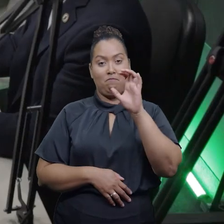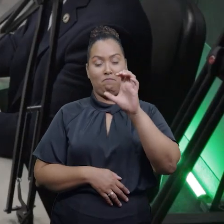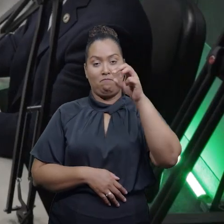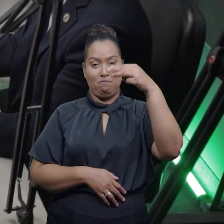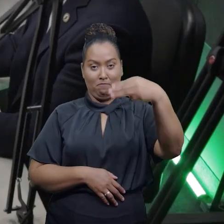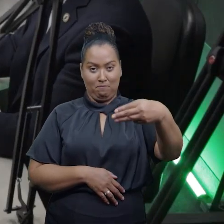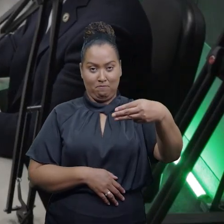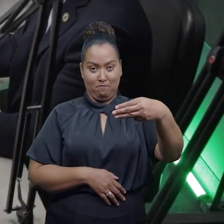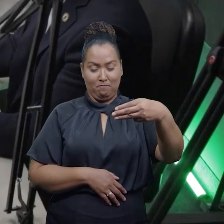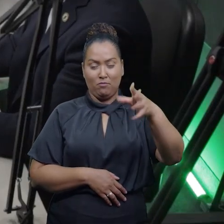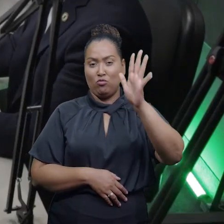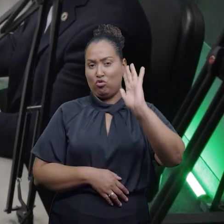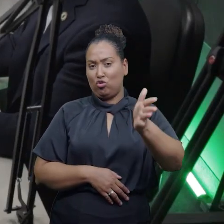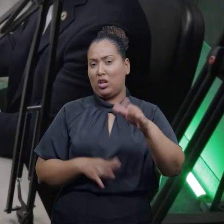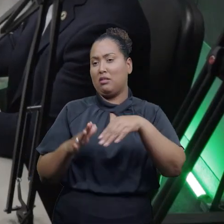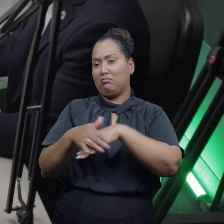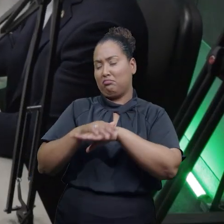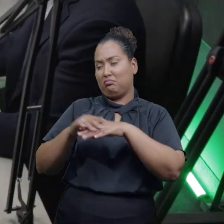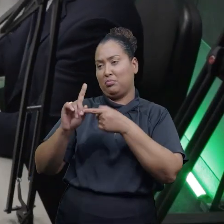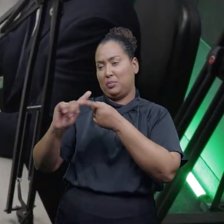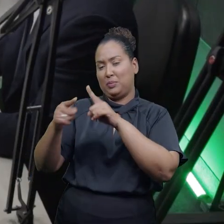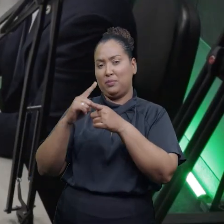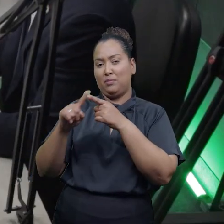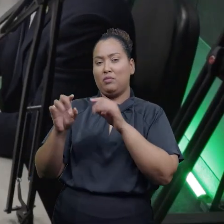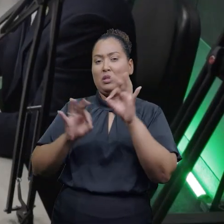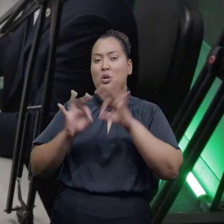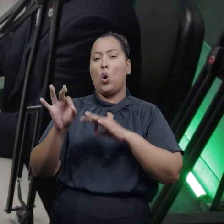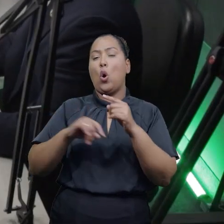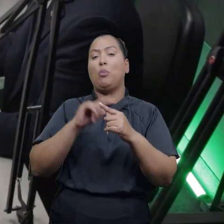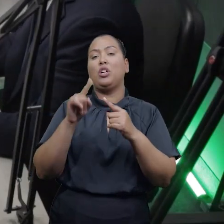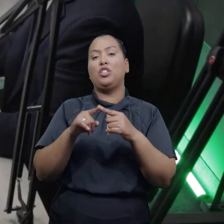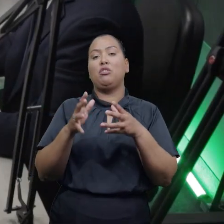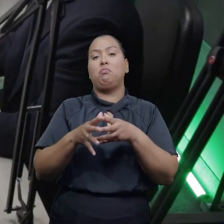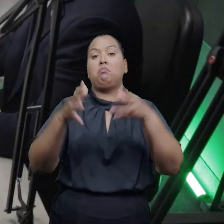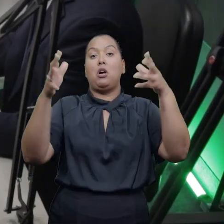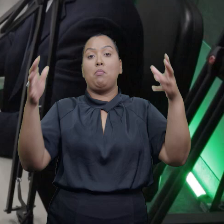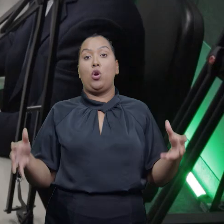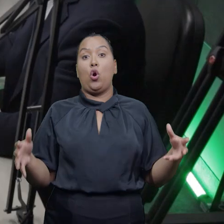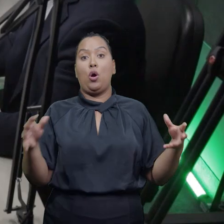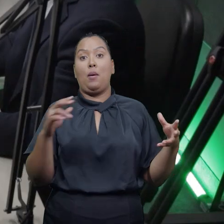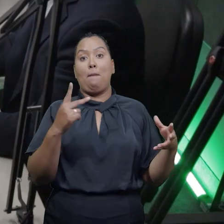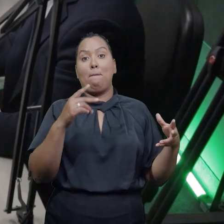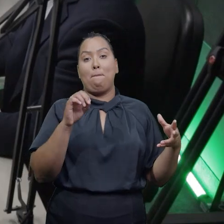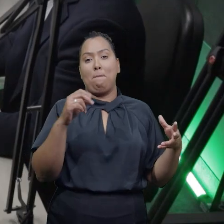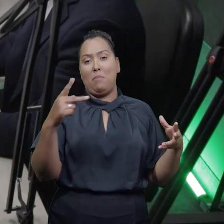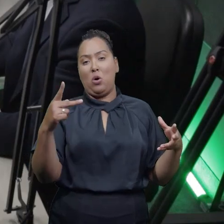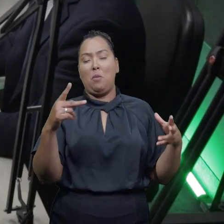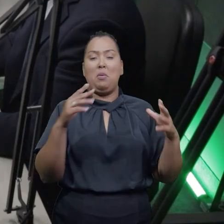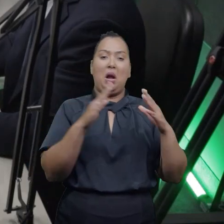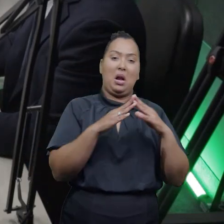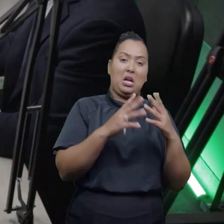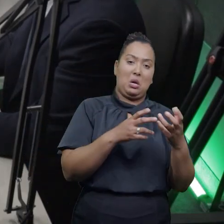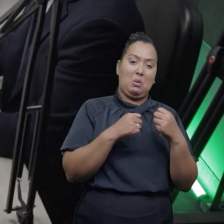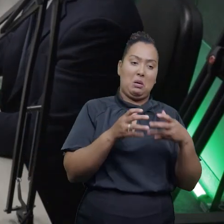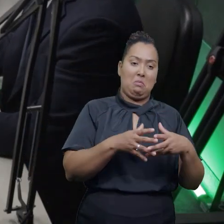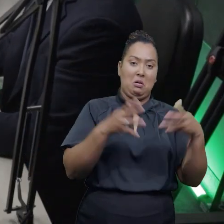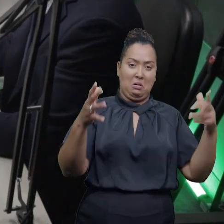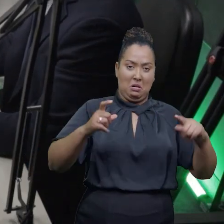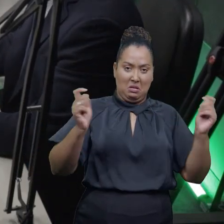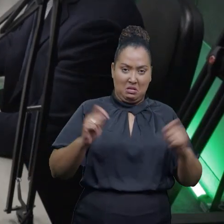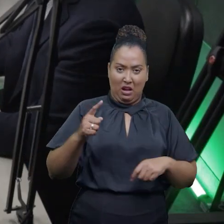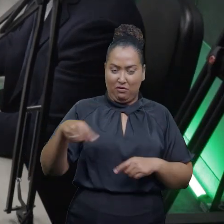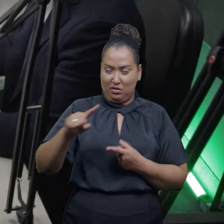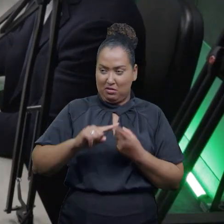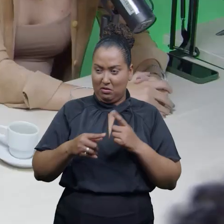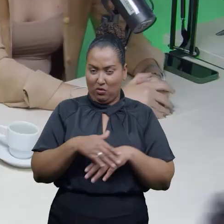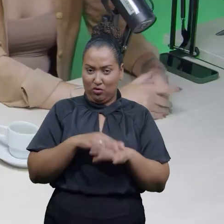TCM, doutor Henrique, tem feito uma articulação para ampliar as casas de acolhida em Goiânia? Tem tido essa conversa,